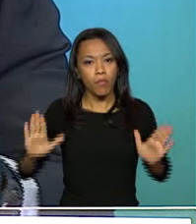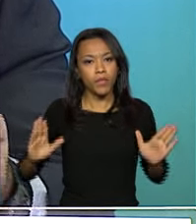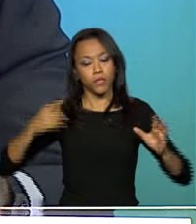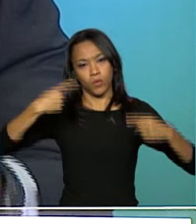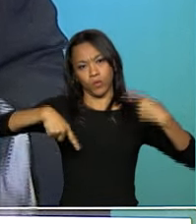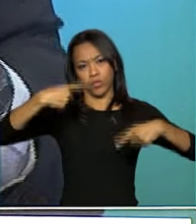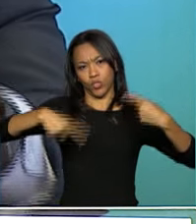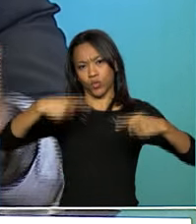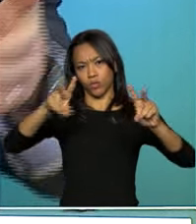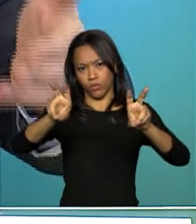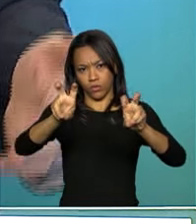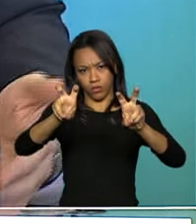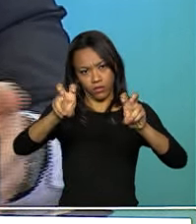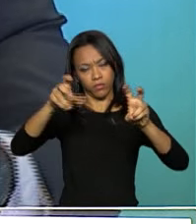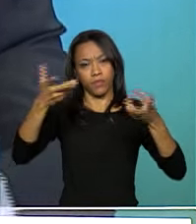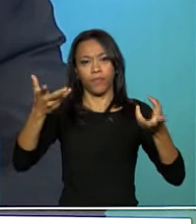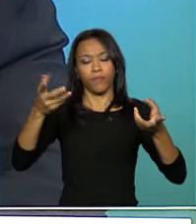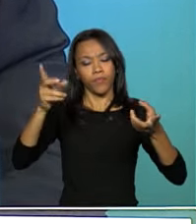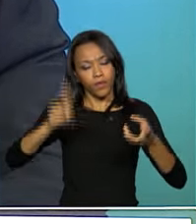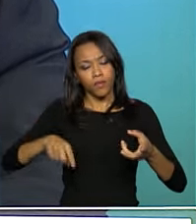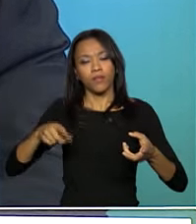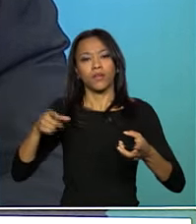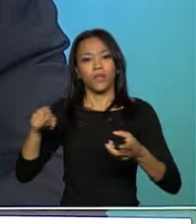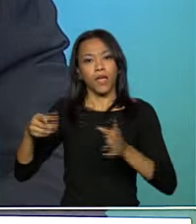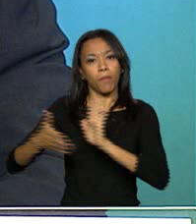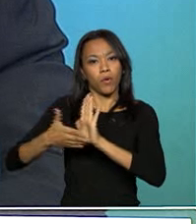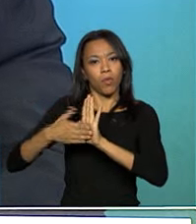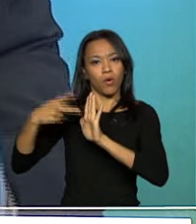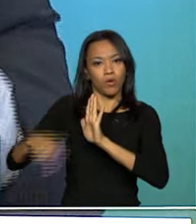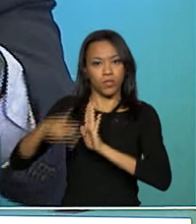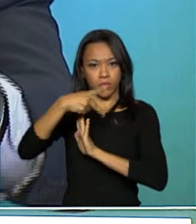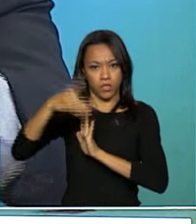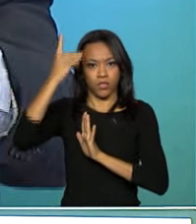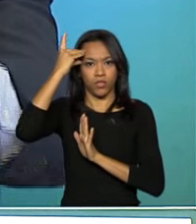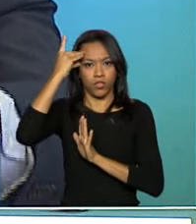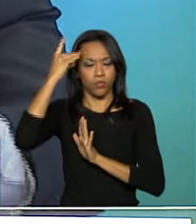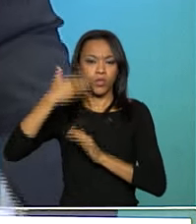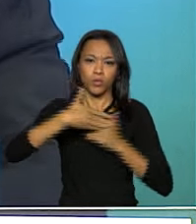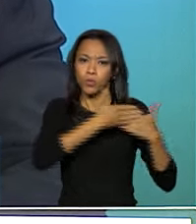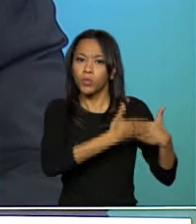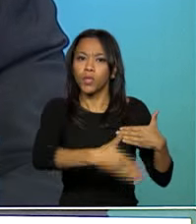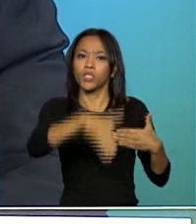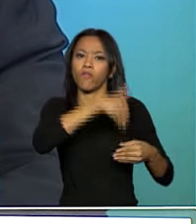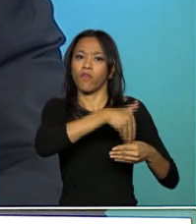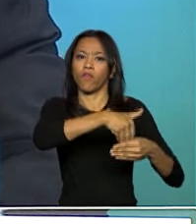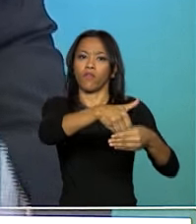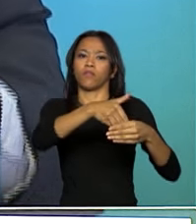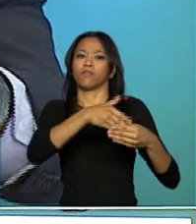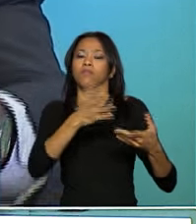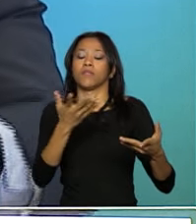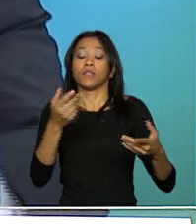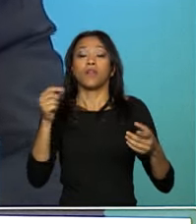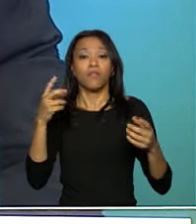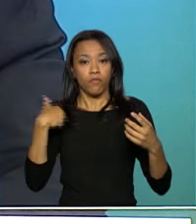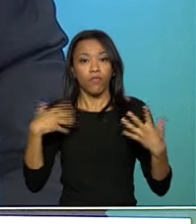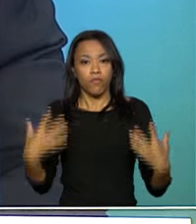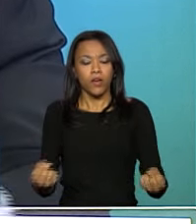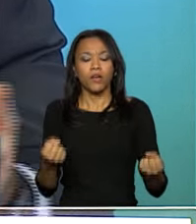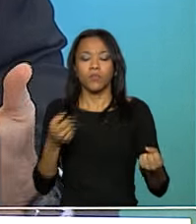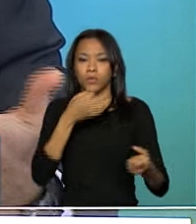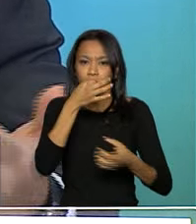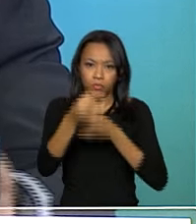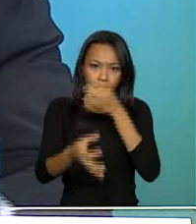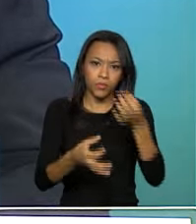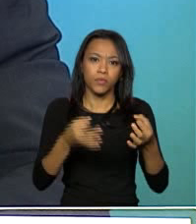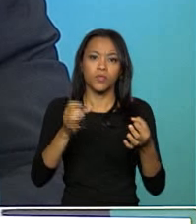daí a iniciativa em linha com que a presidente colocou durante a campanha qual deve ser a estrutura administrativa ideal vamos consultar não